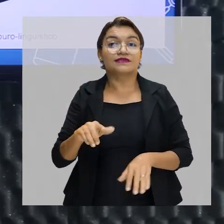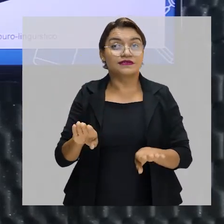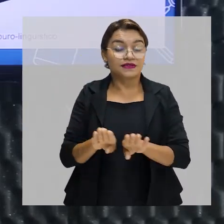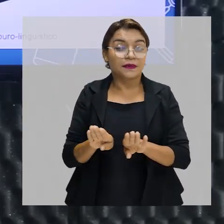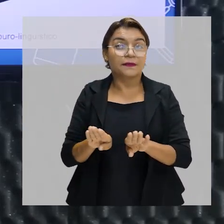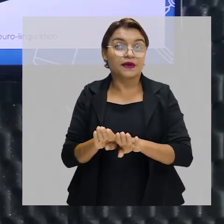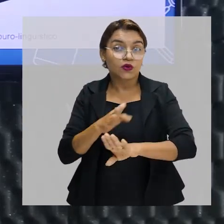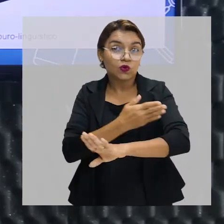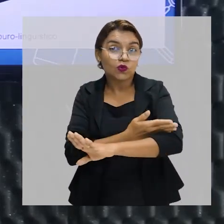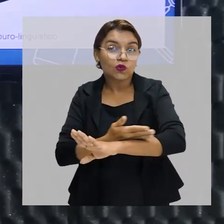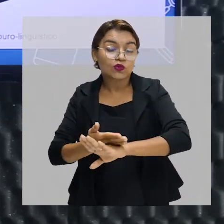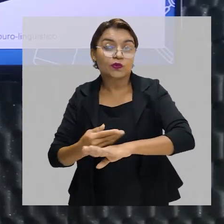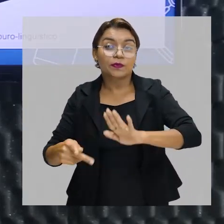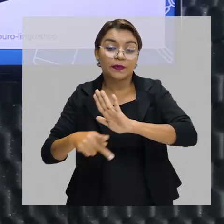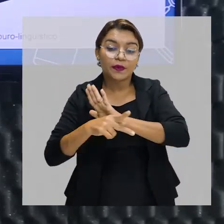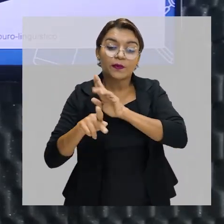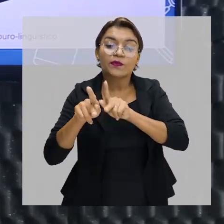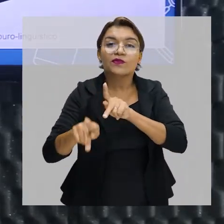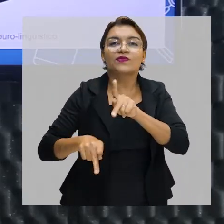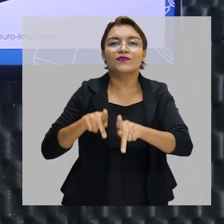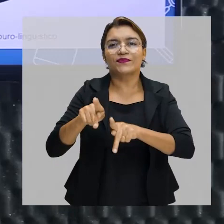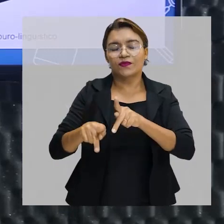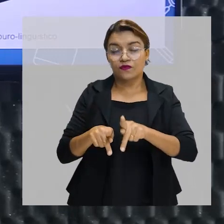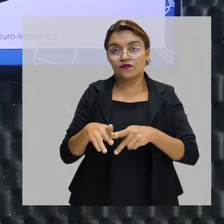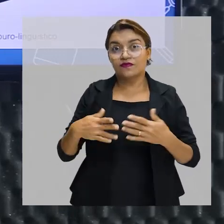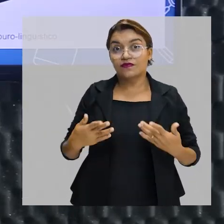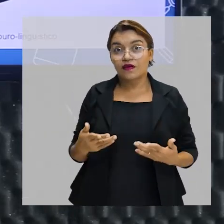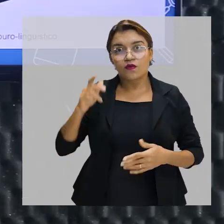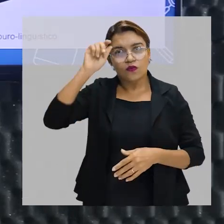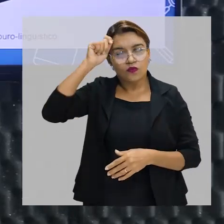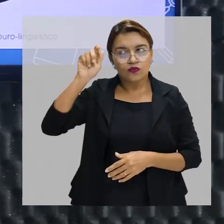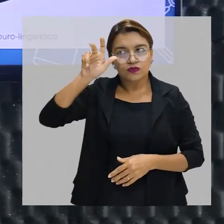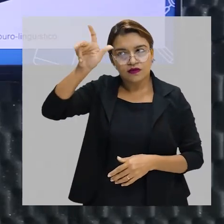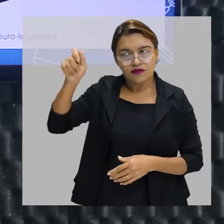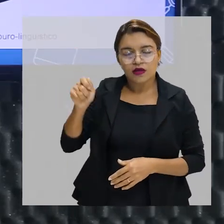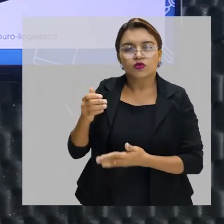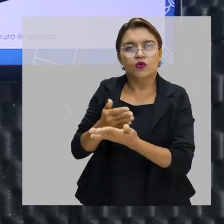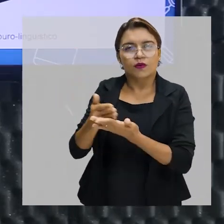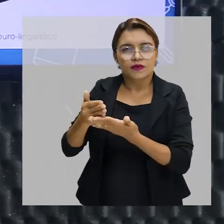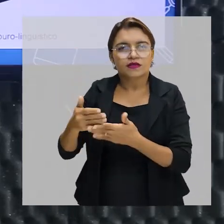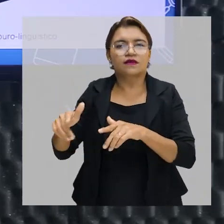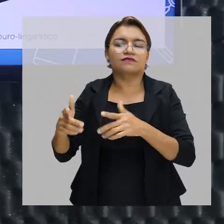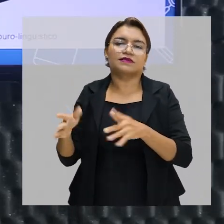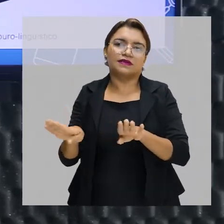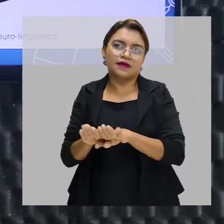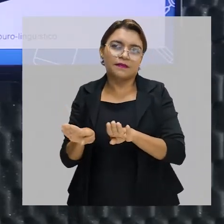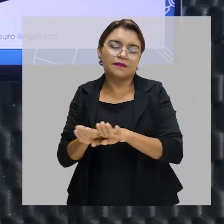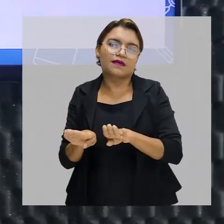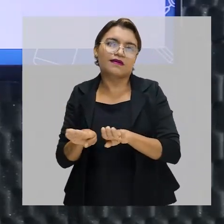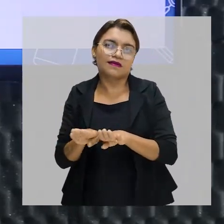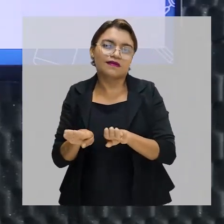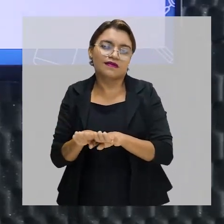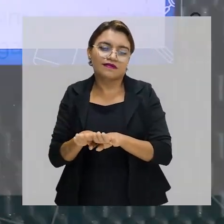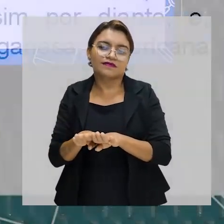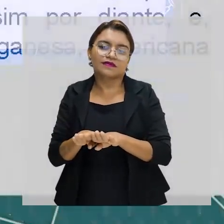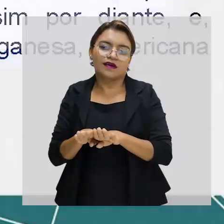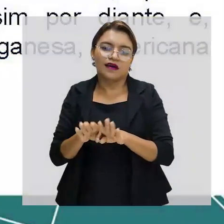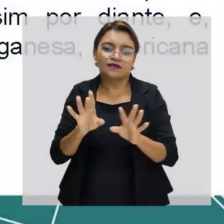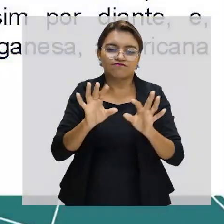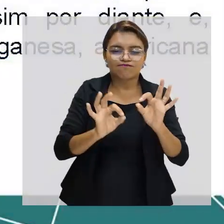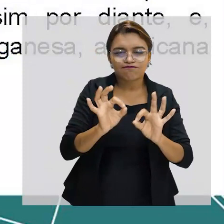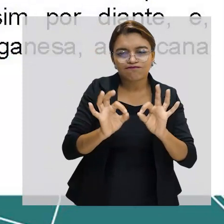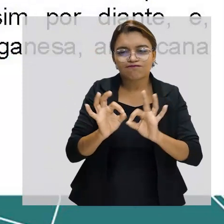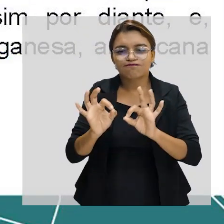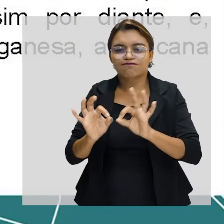o costume daquele povo. Então, os africanos começaram também a trabalhar nessa descolonização linguística. E